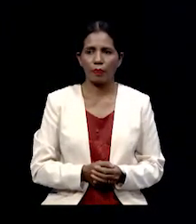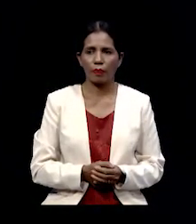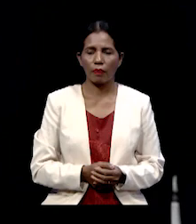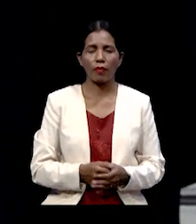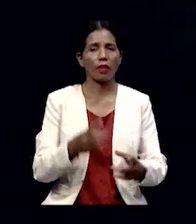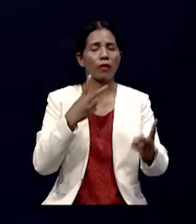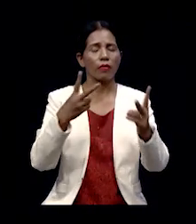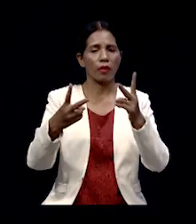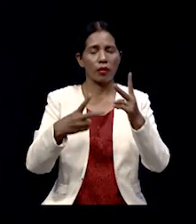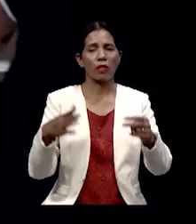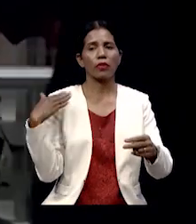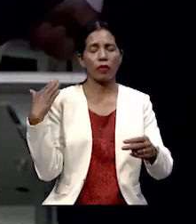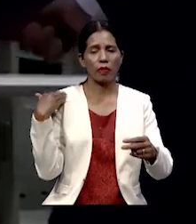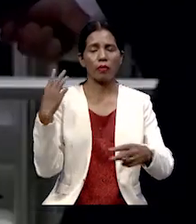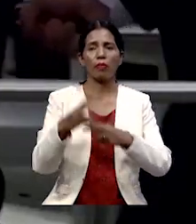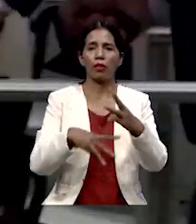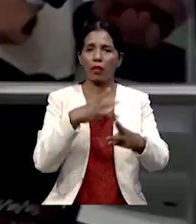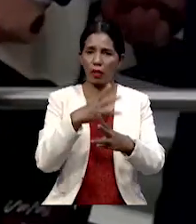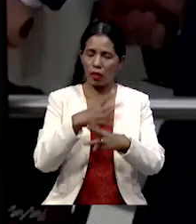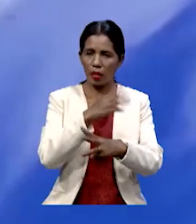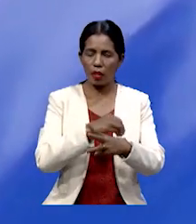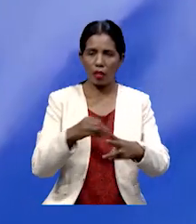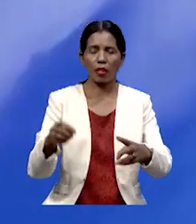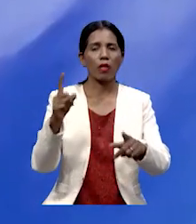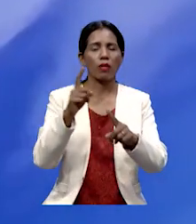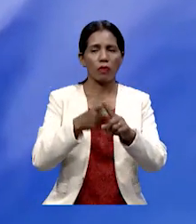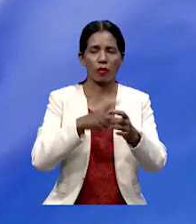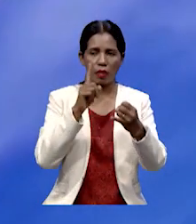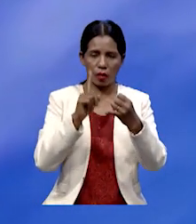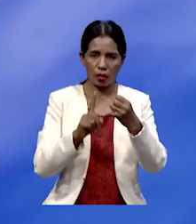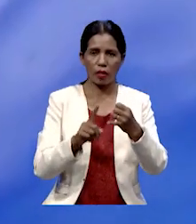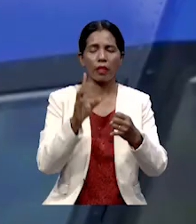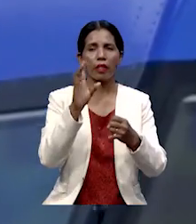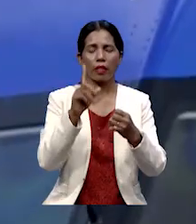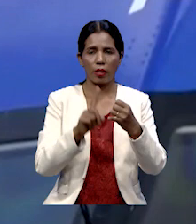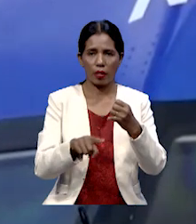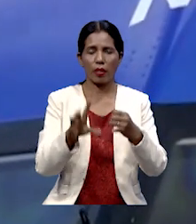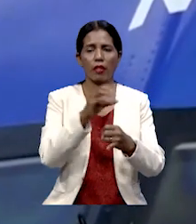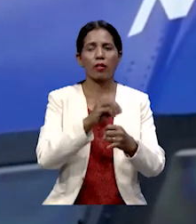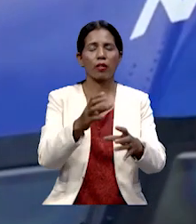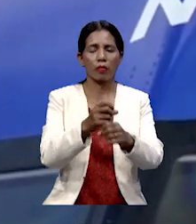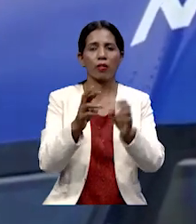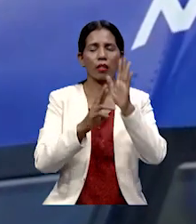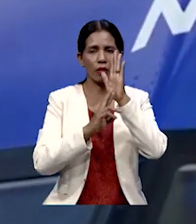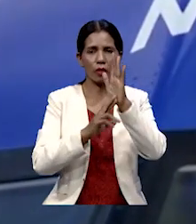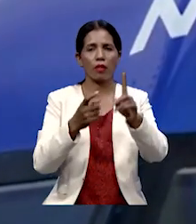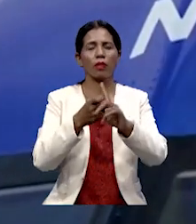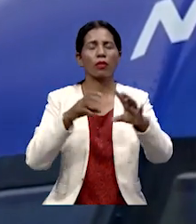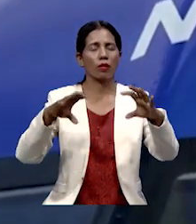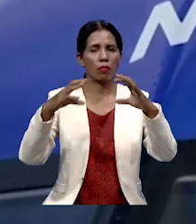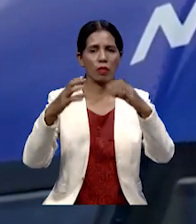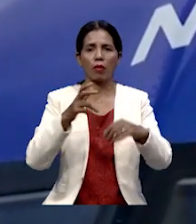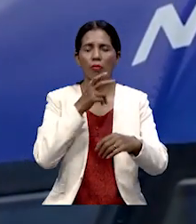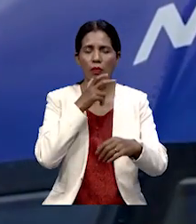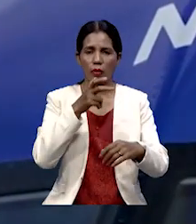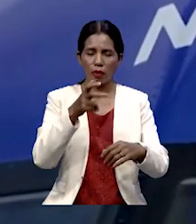Viagem no evento juvenil nem acontece e o fula nem ikus nem. Rafa em cima o relatório vídeo russi comissão portuguesa nebe afirma kata